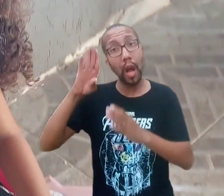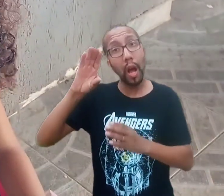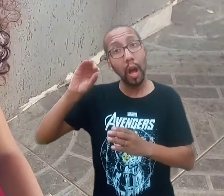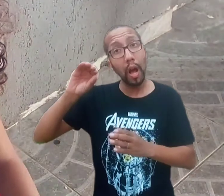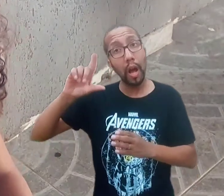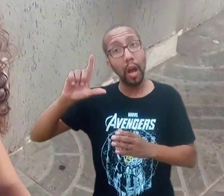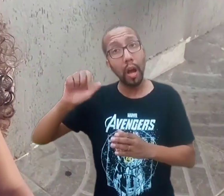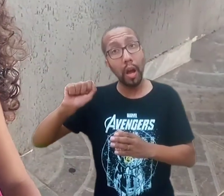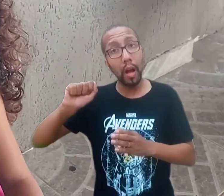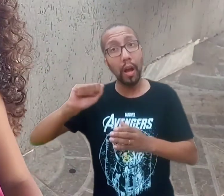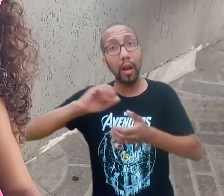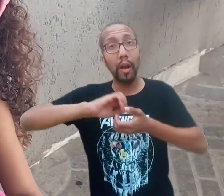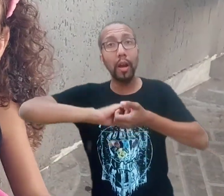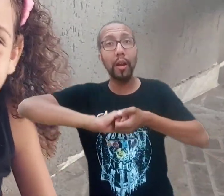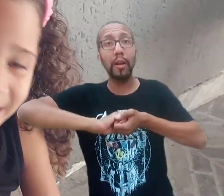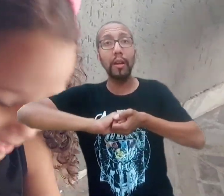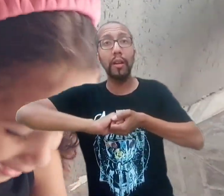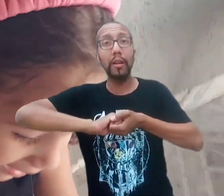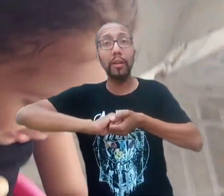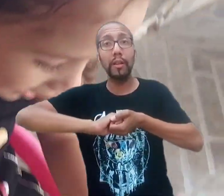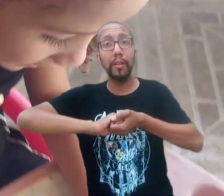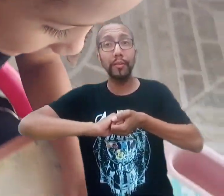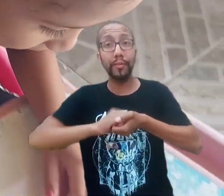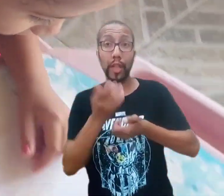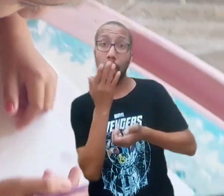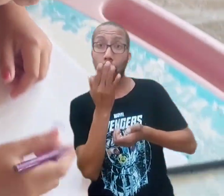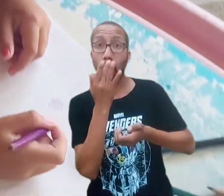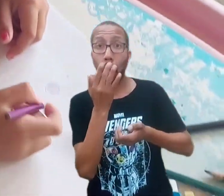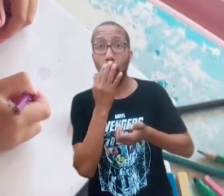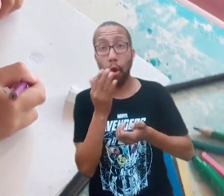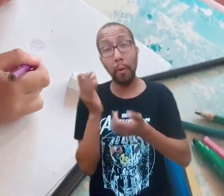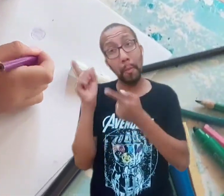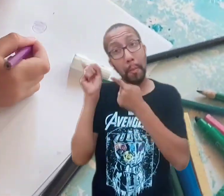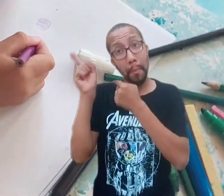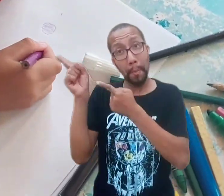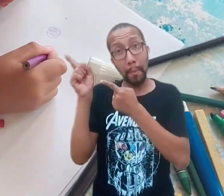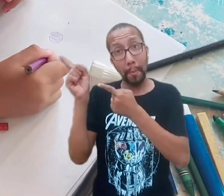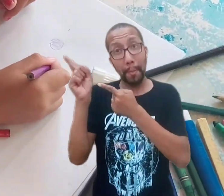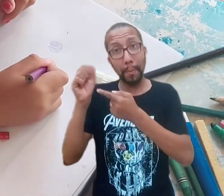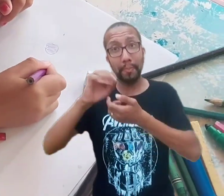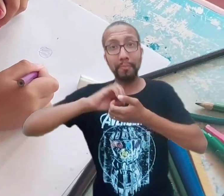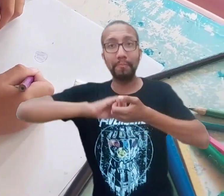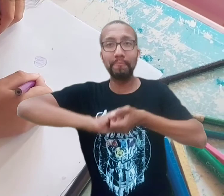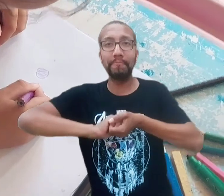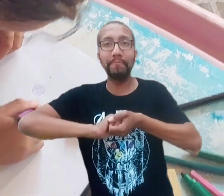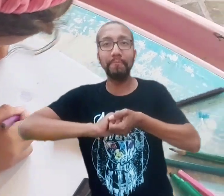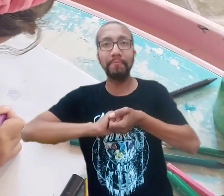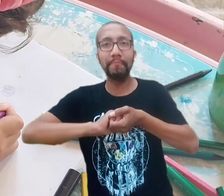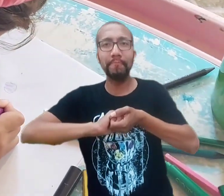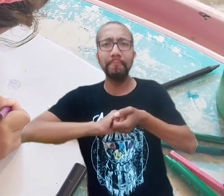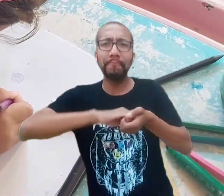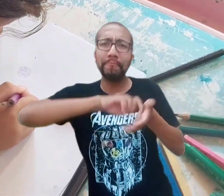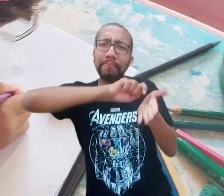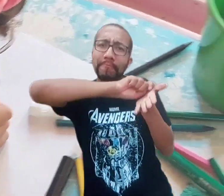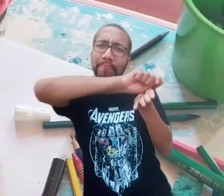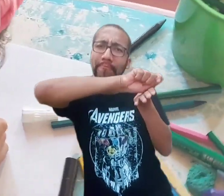Depois, ó, dessa cor de caneta aqui. Depois, tu desenha assim.